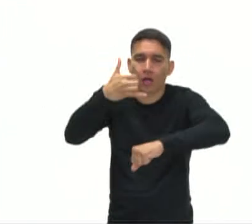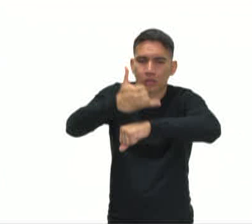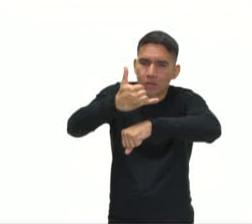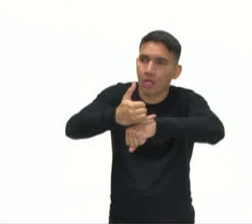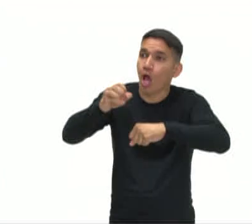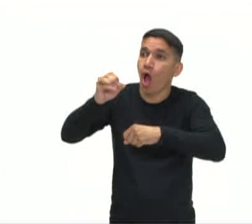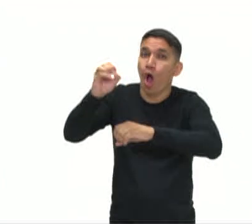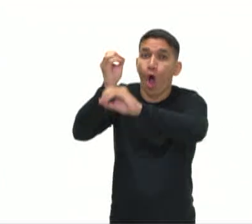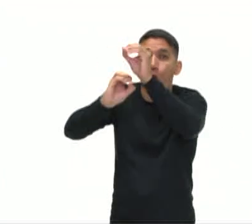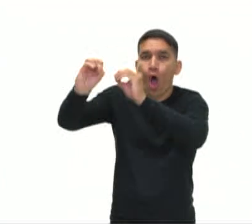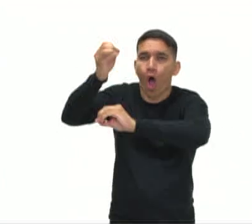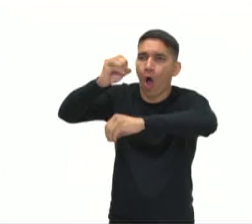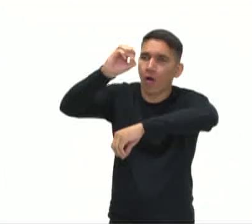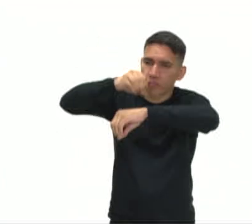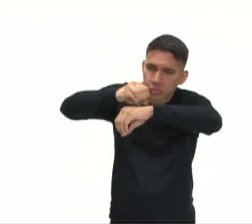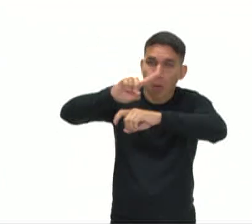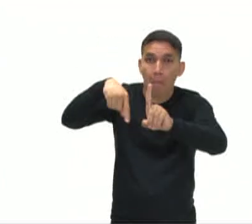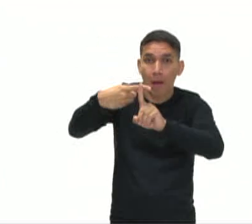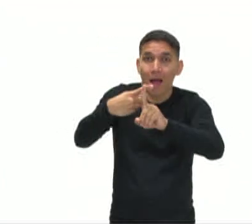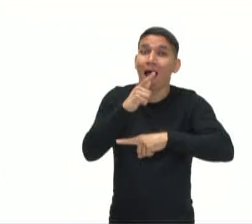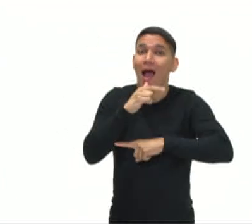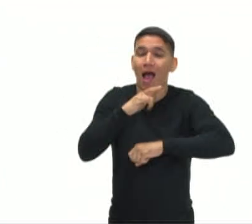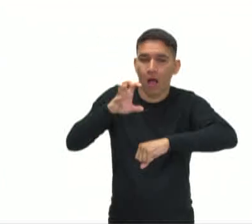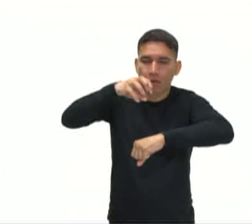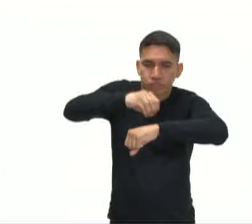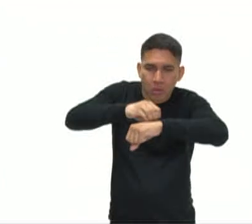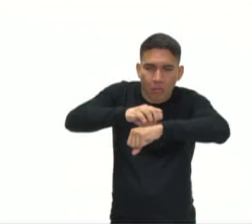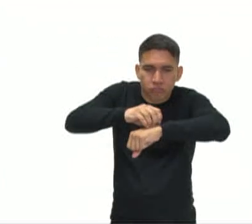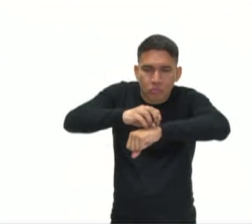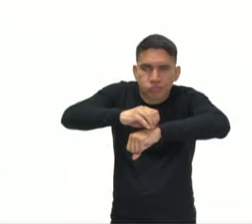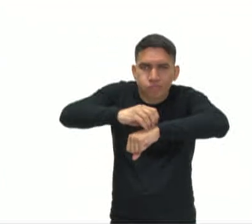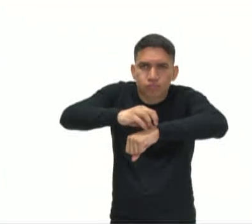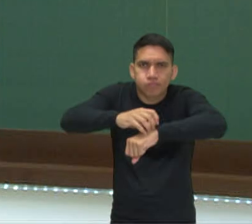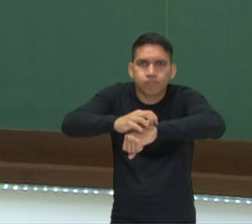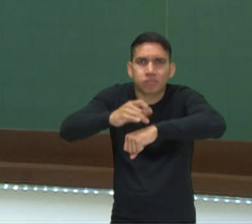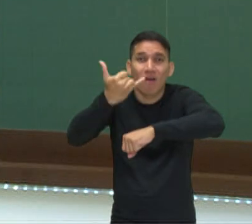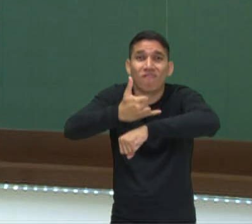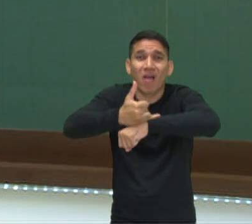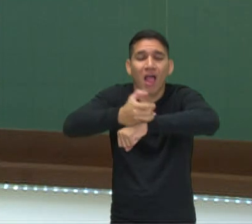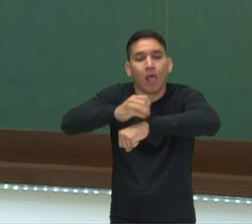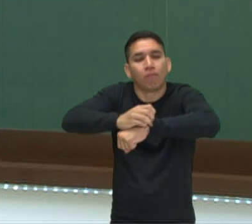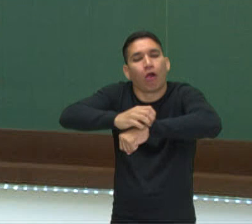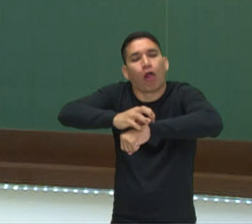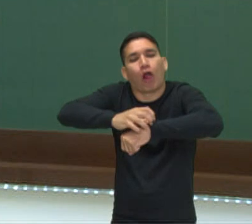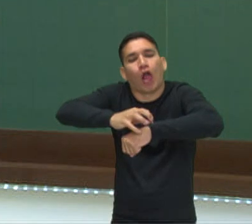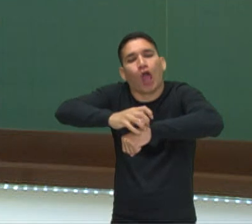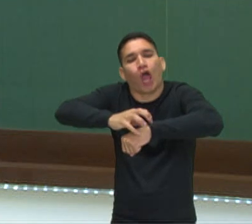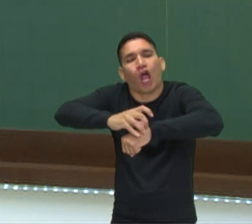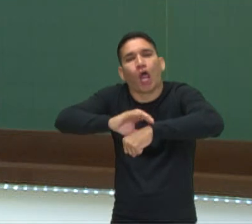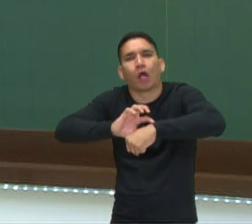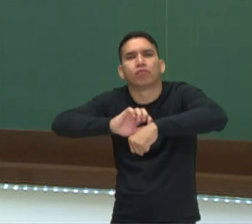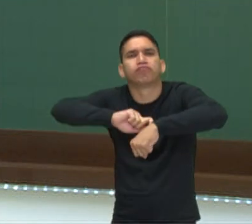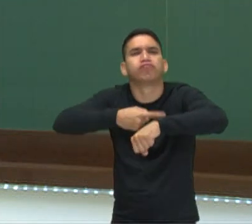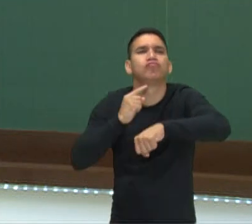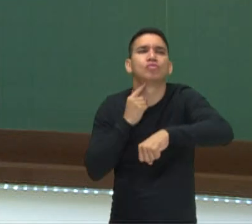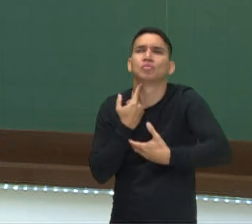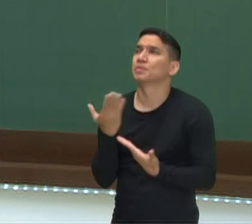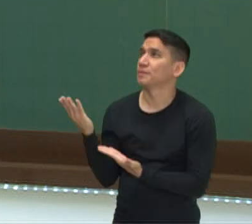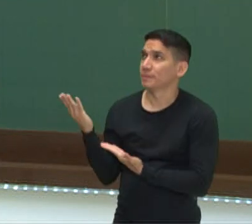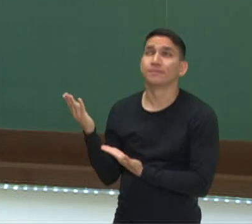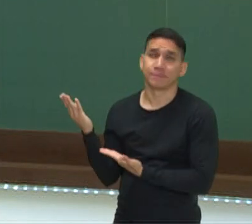ar e a água presente no meio pode levar anos para acontecer, né, de enferrujar aí todo um portão, por